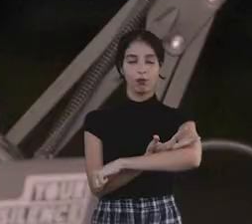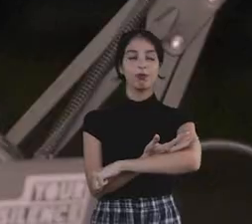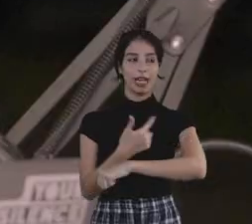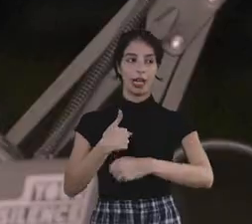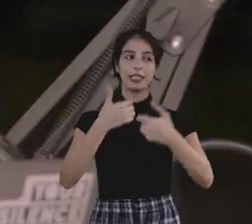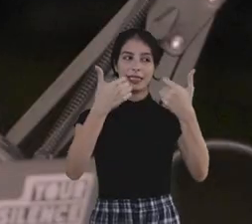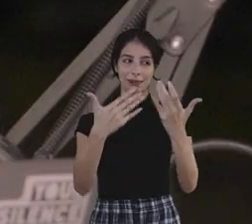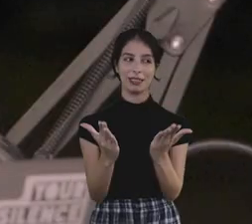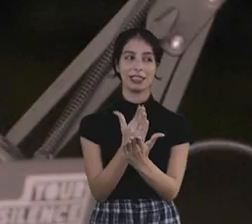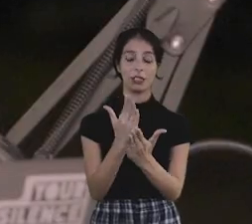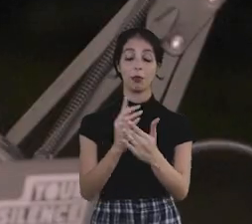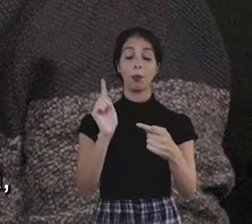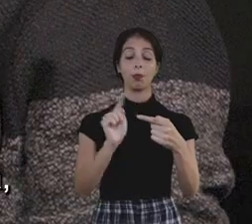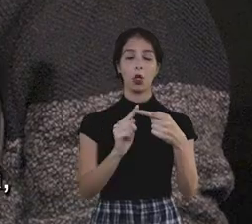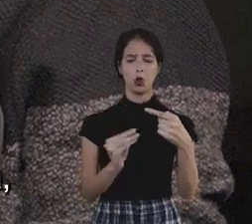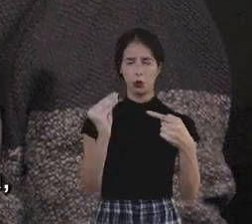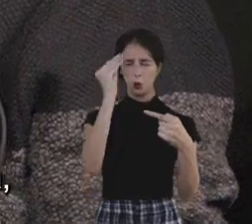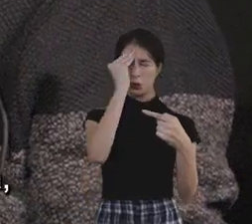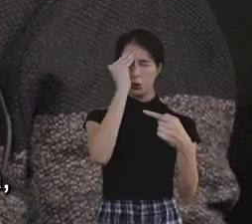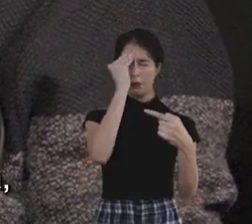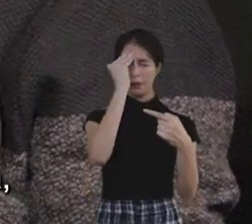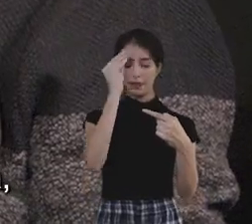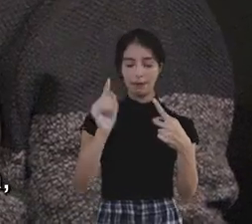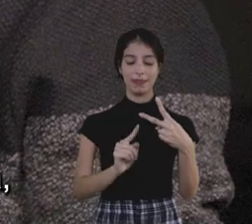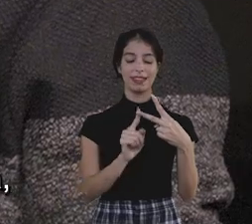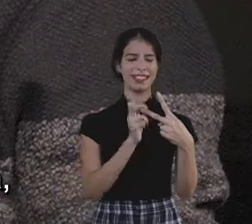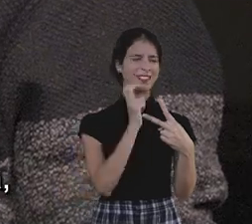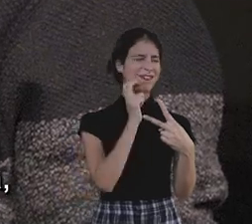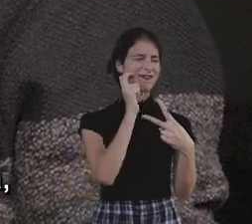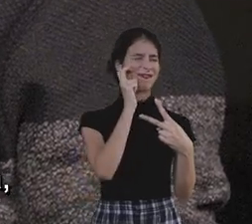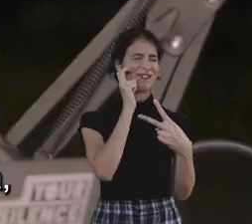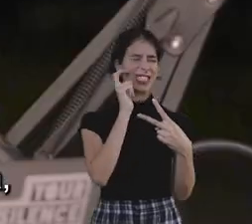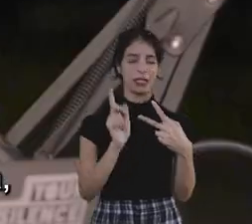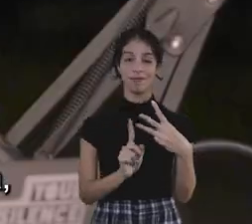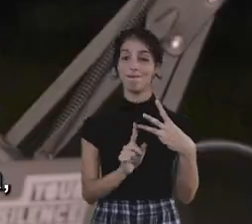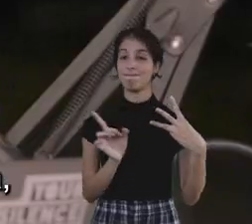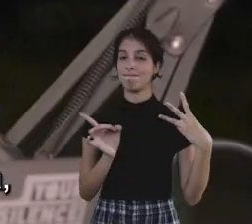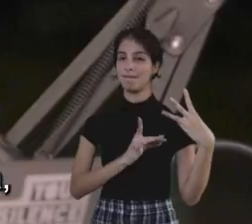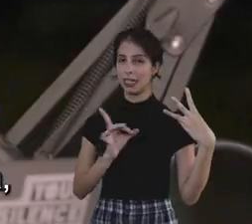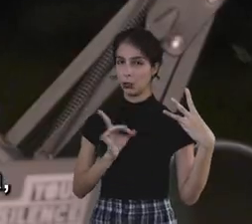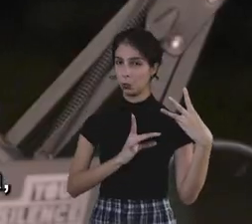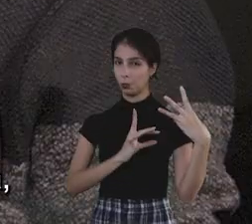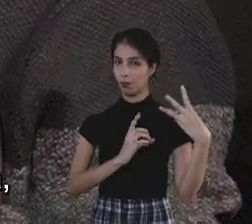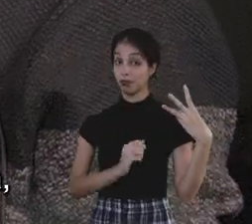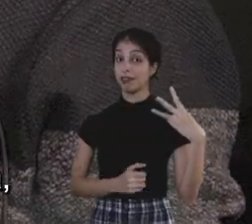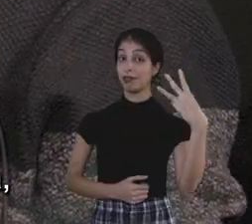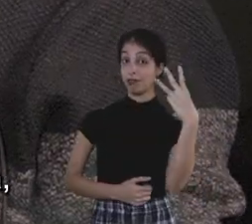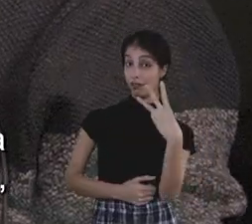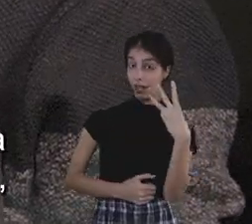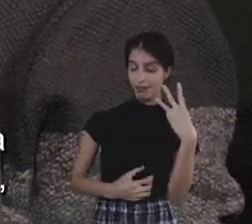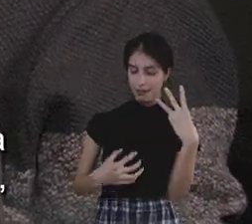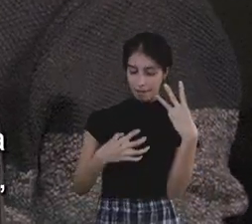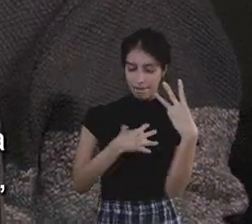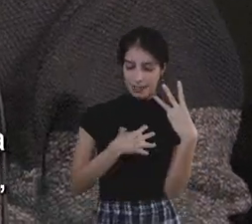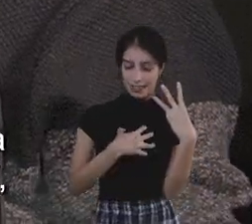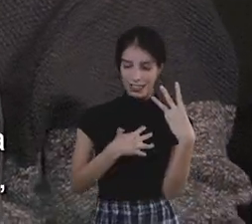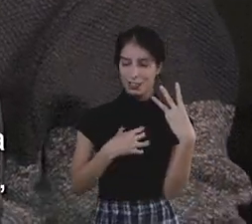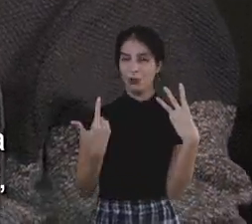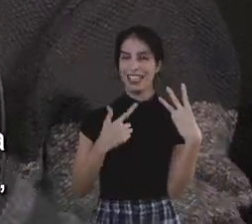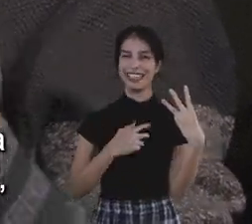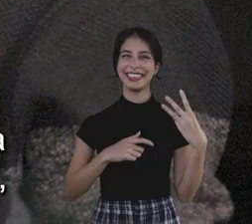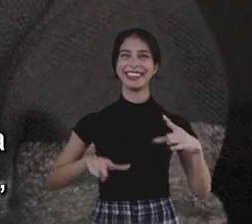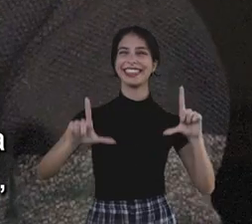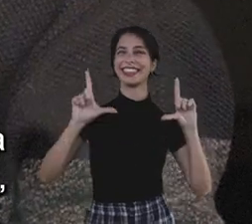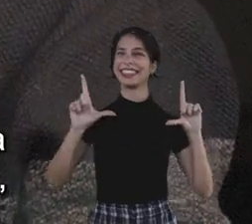medo caramba que são três sentimentos inibitórios certo diante da culpa da vergonha e do medo a gente não